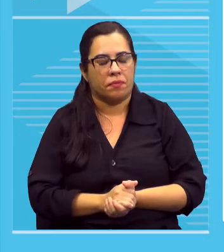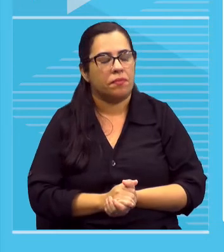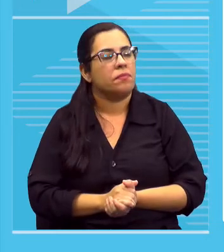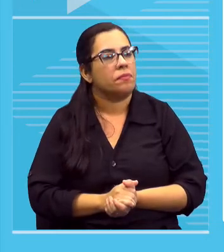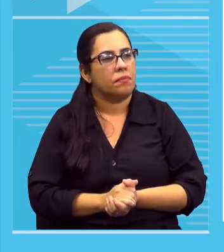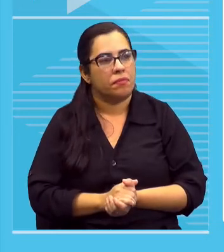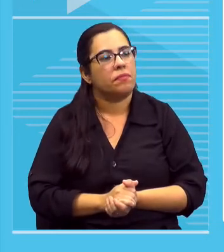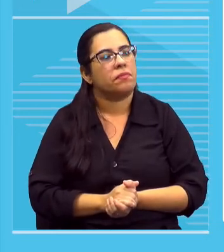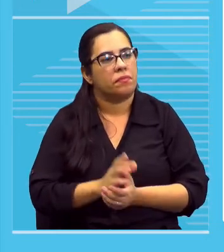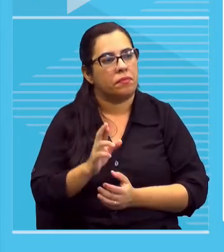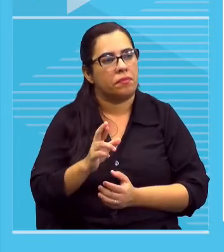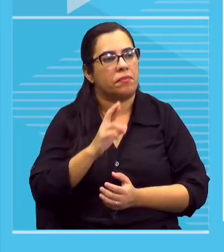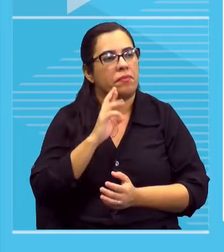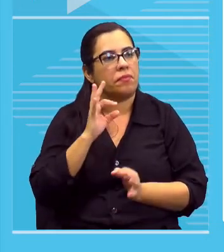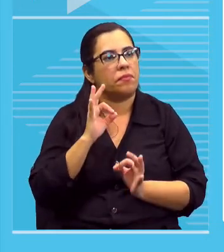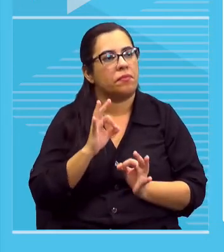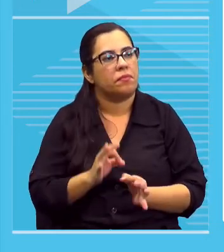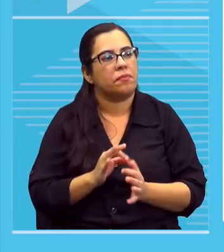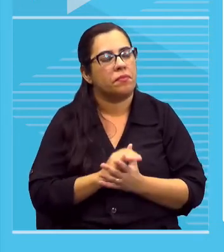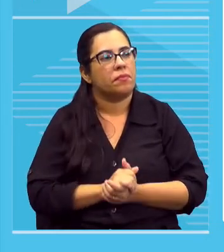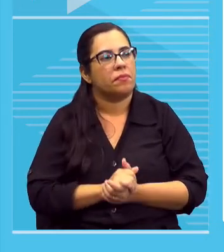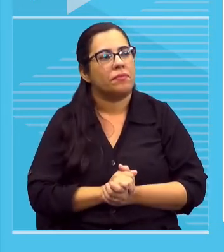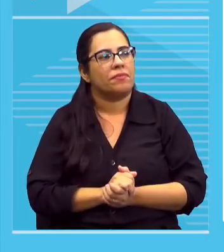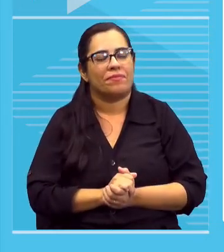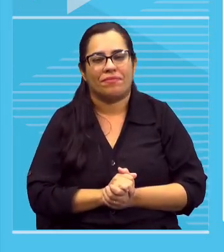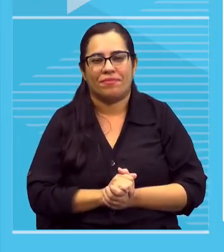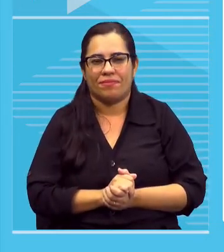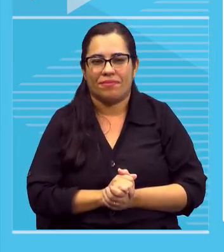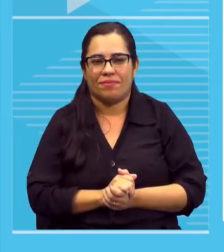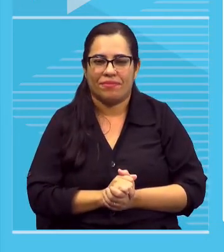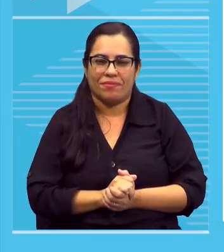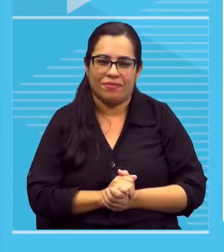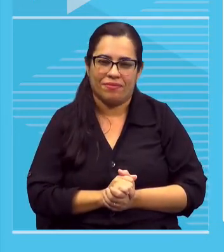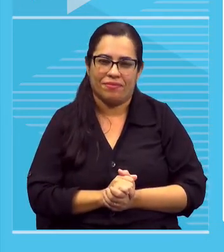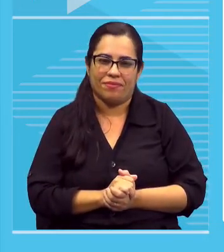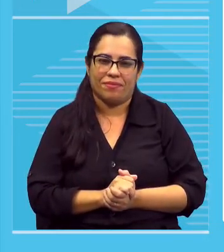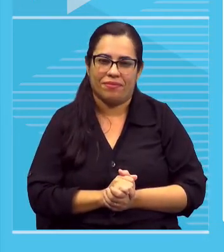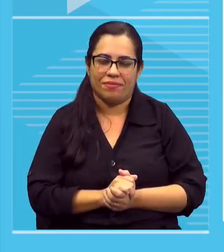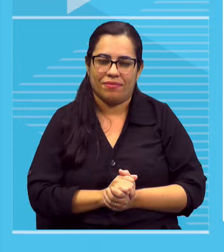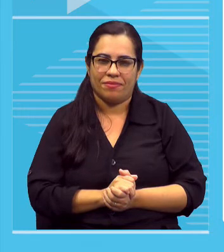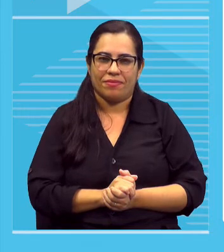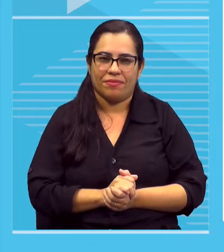essa é a nossa resposta jovens